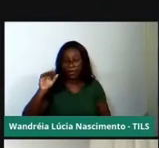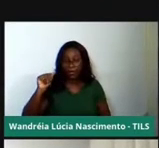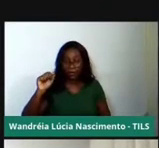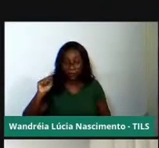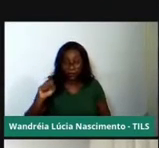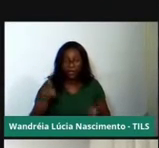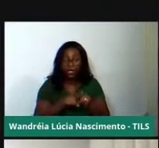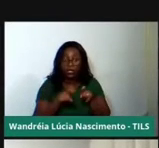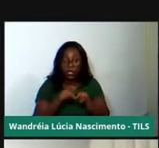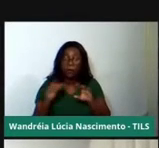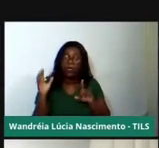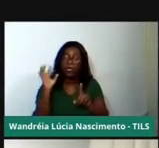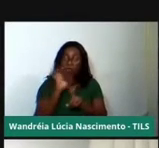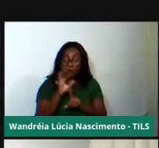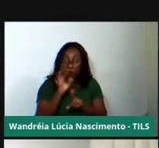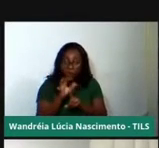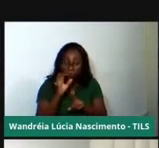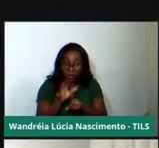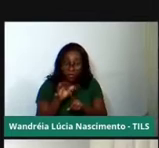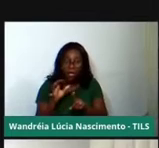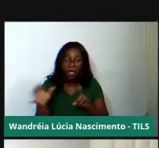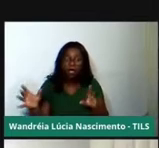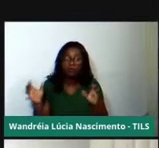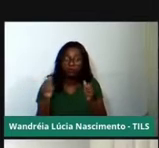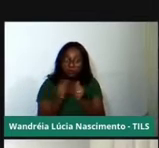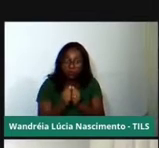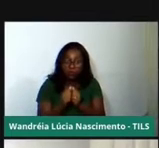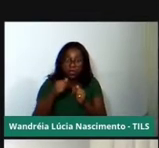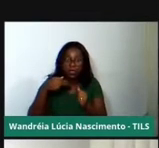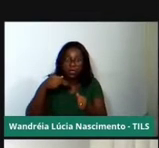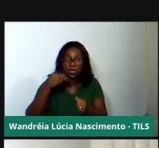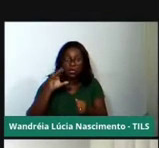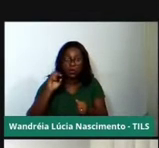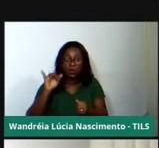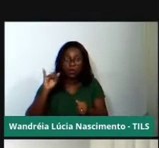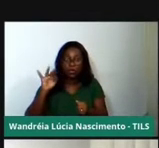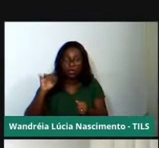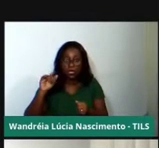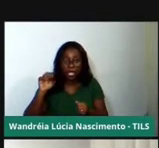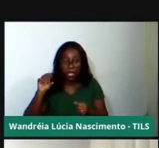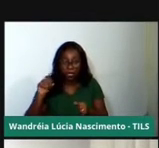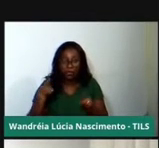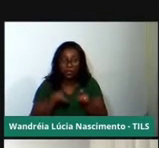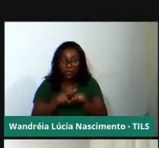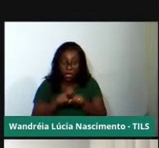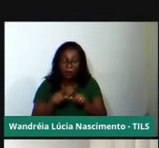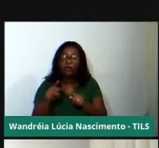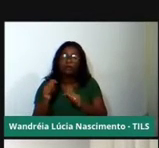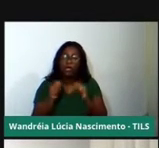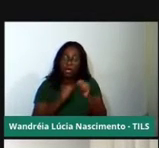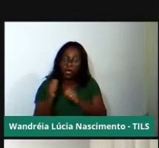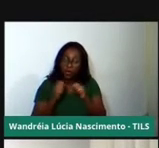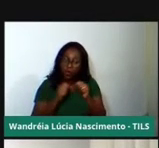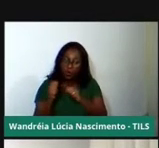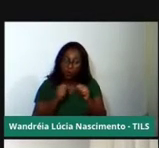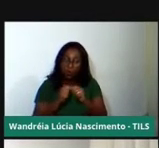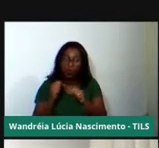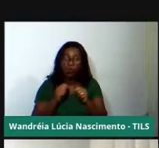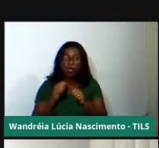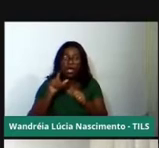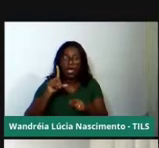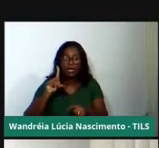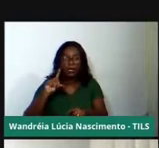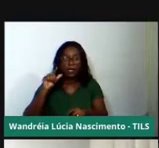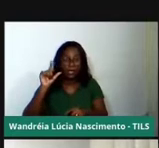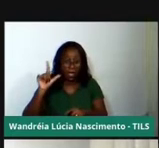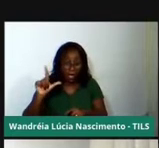regulando a adesão leucocitária, regulando o processo de oxidação do LDL, da lipoproteína de baixa